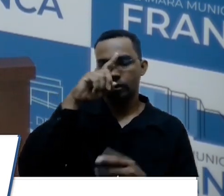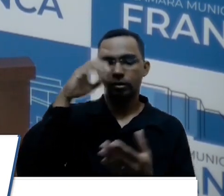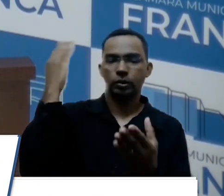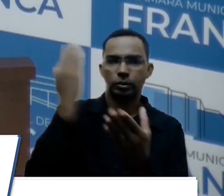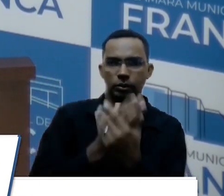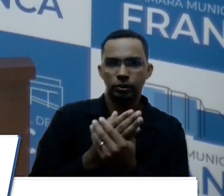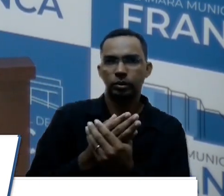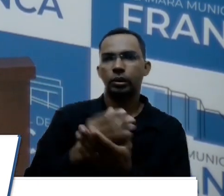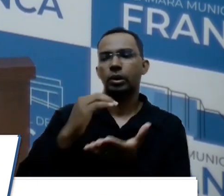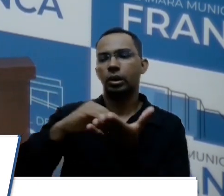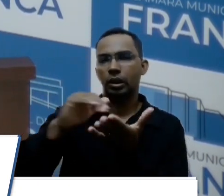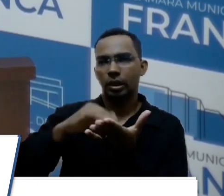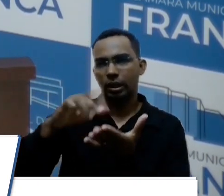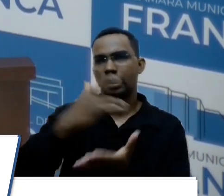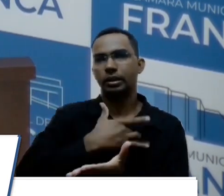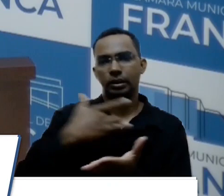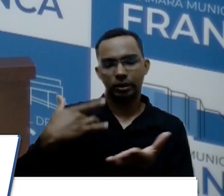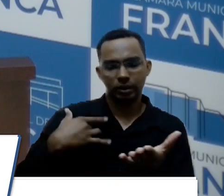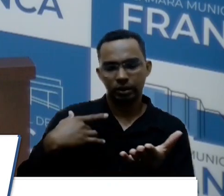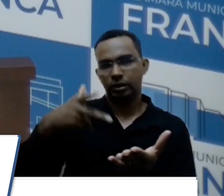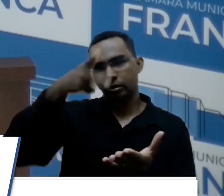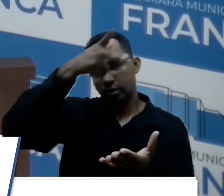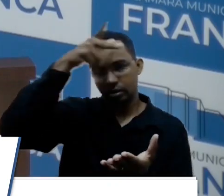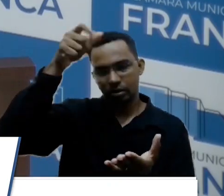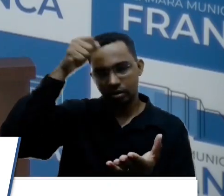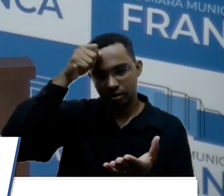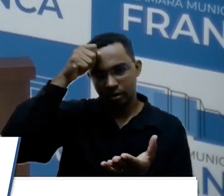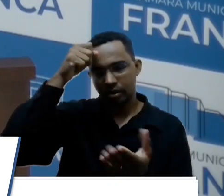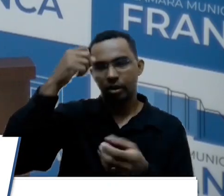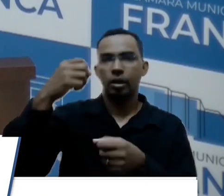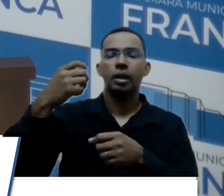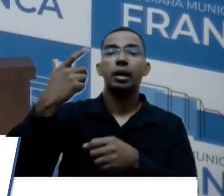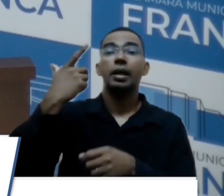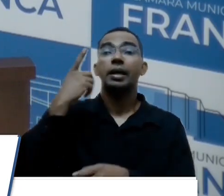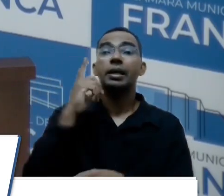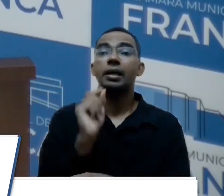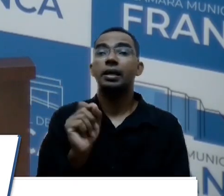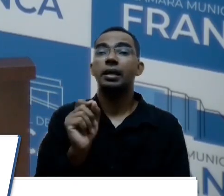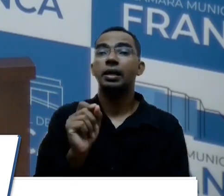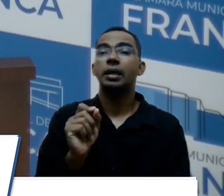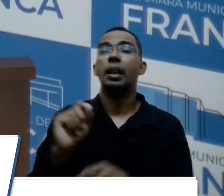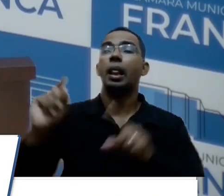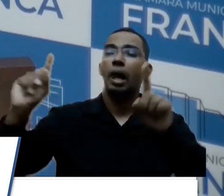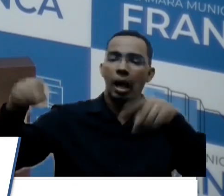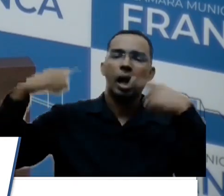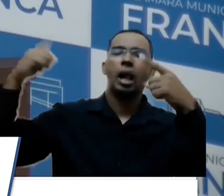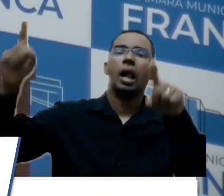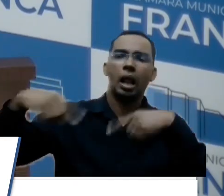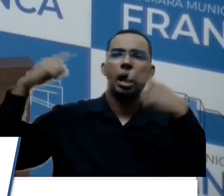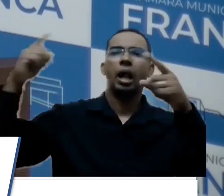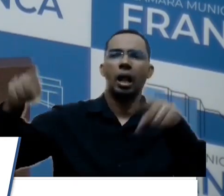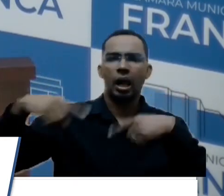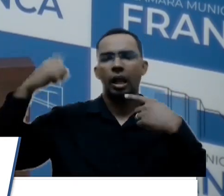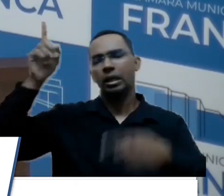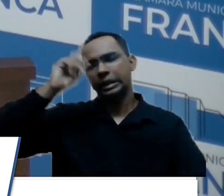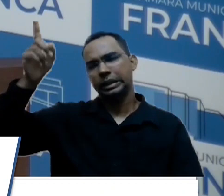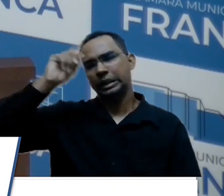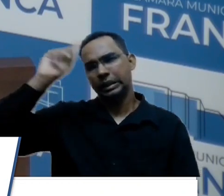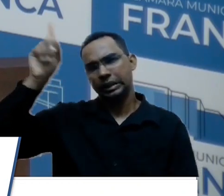secretária de saúde, é o prefeito municipal. Quem vai escutar todos os dias